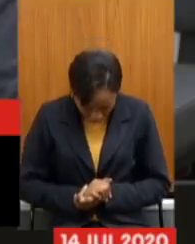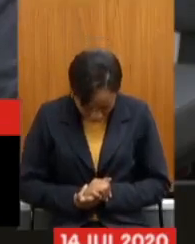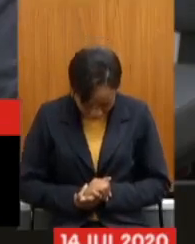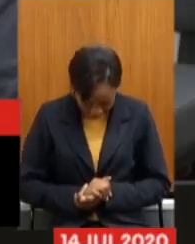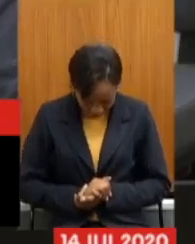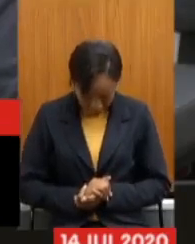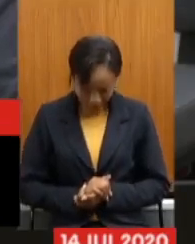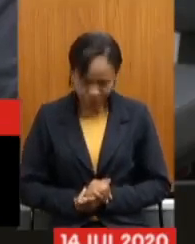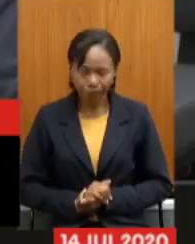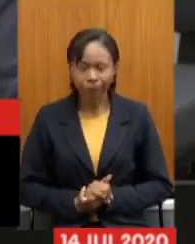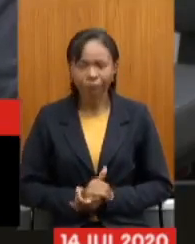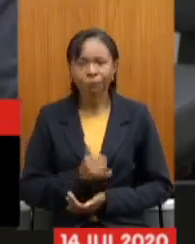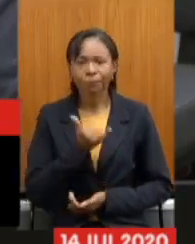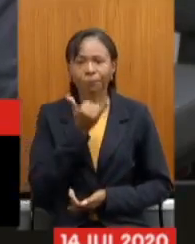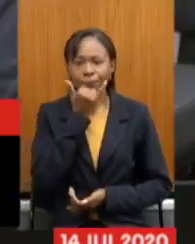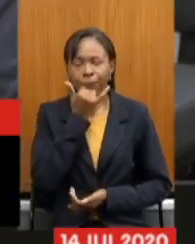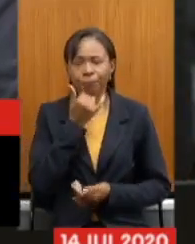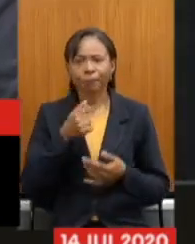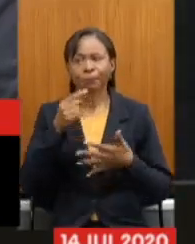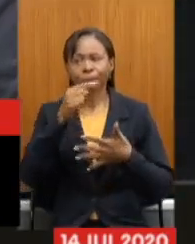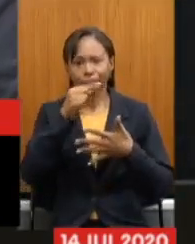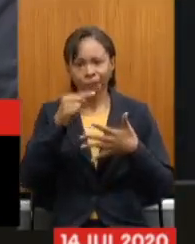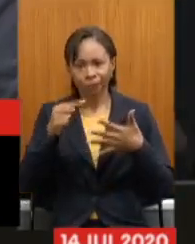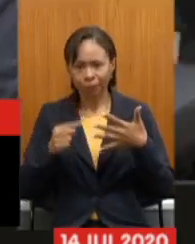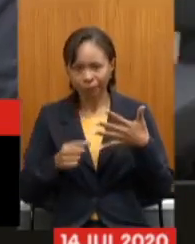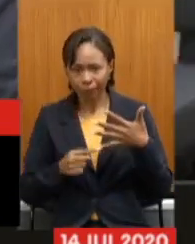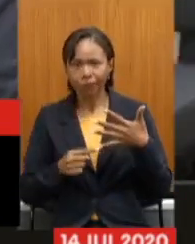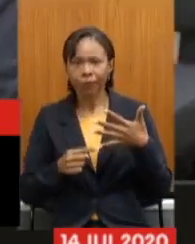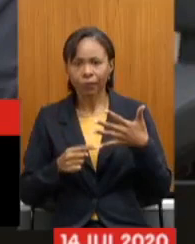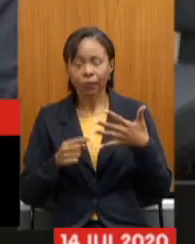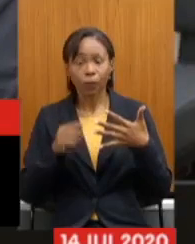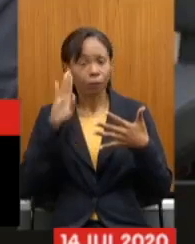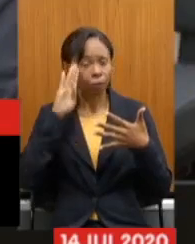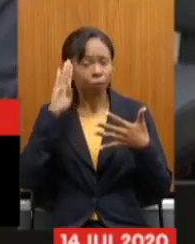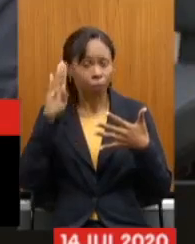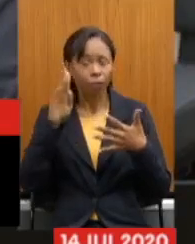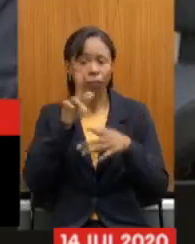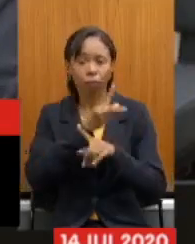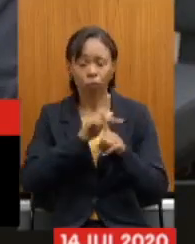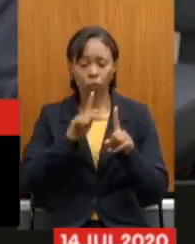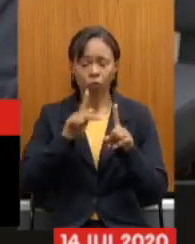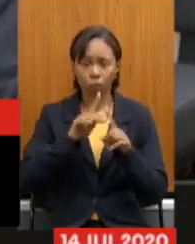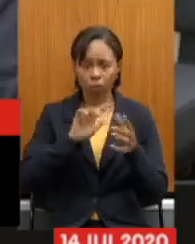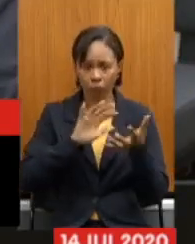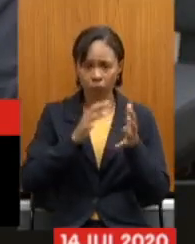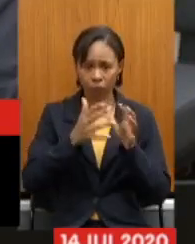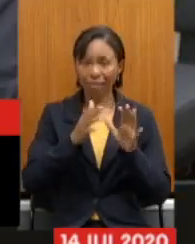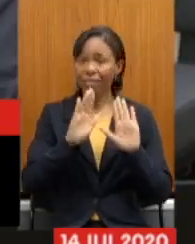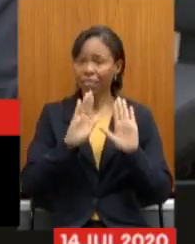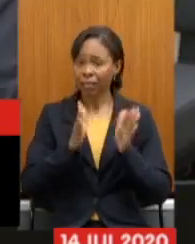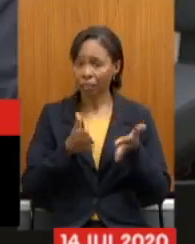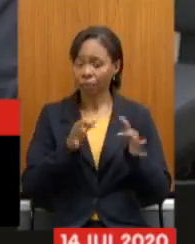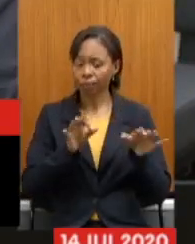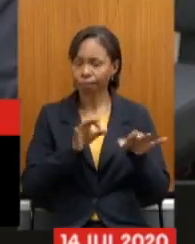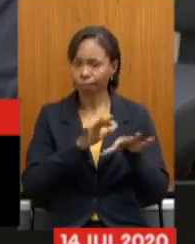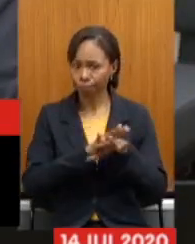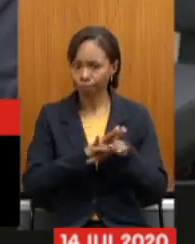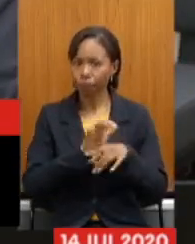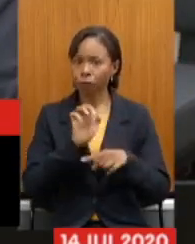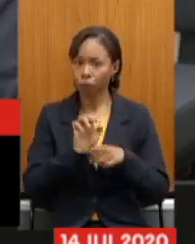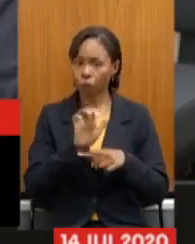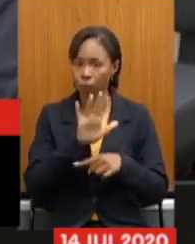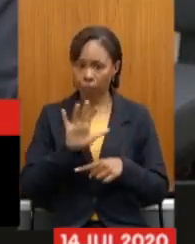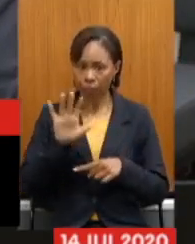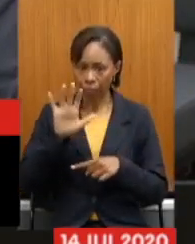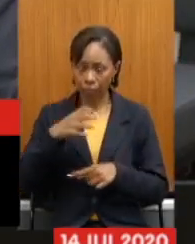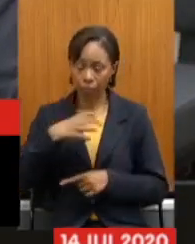os principais pontos das reformas previdenciárias já realizadas pelos estados da